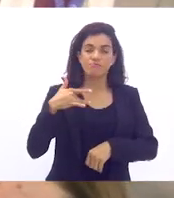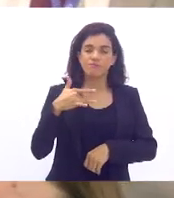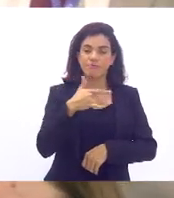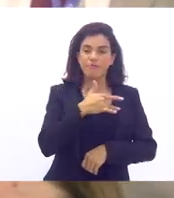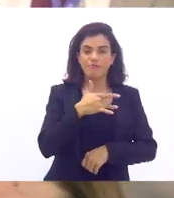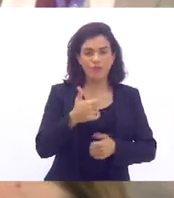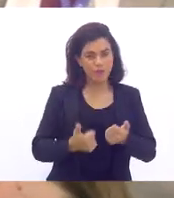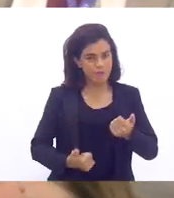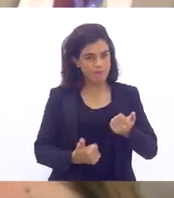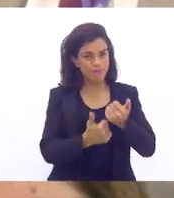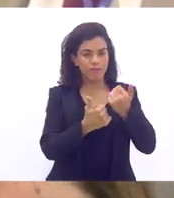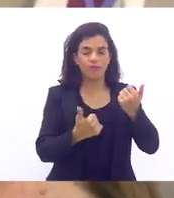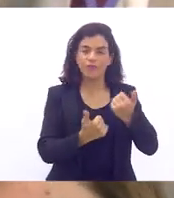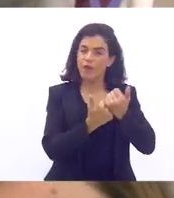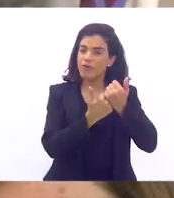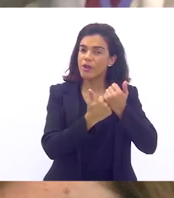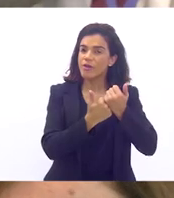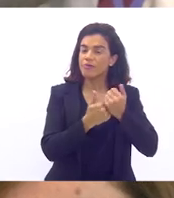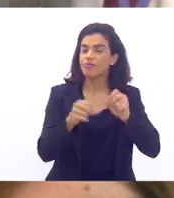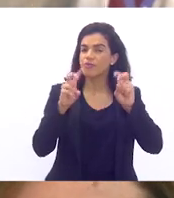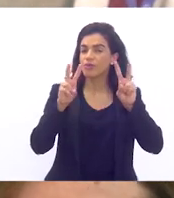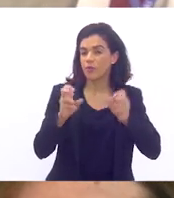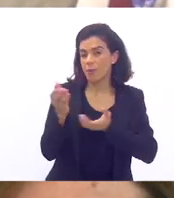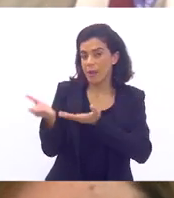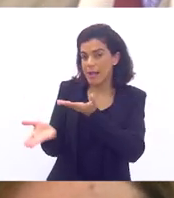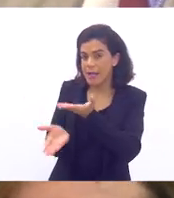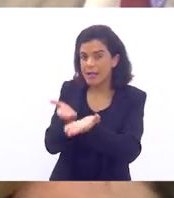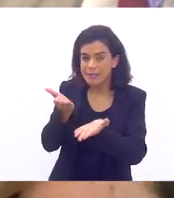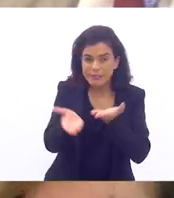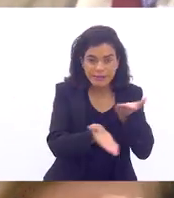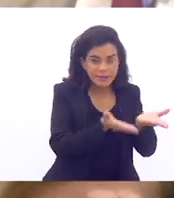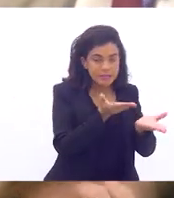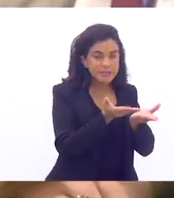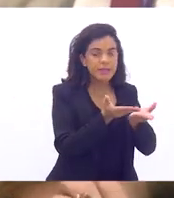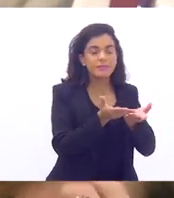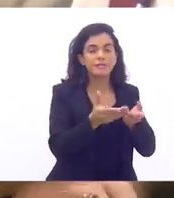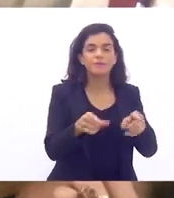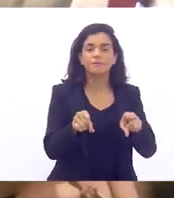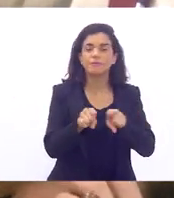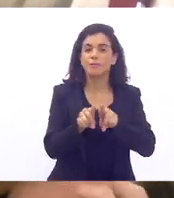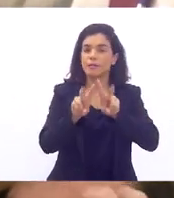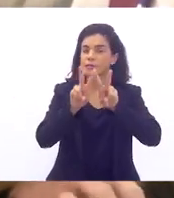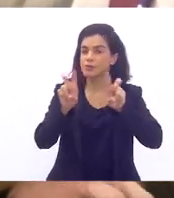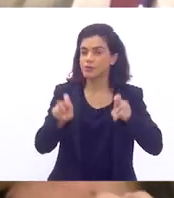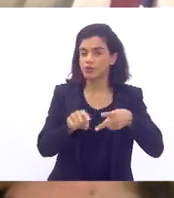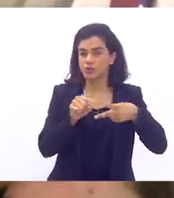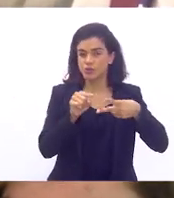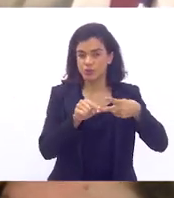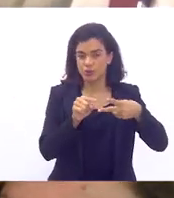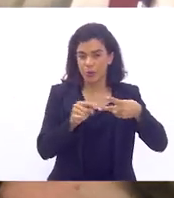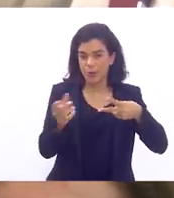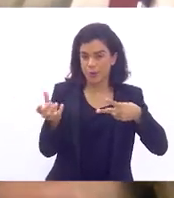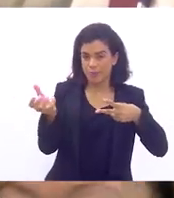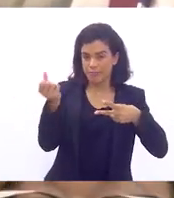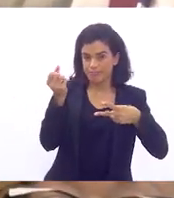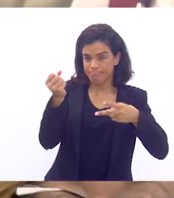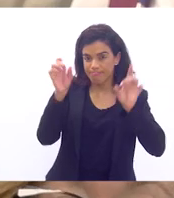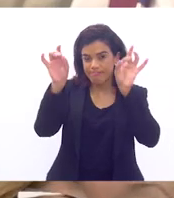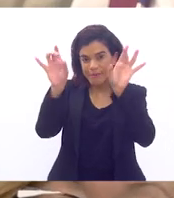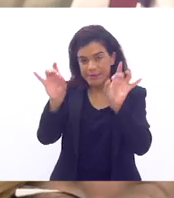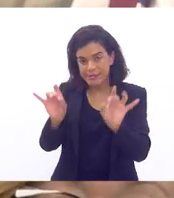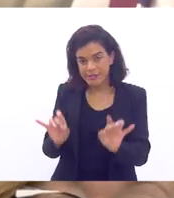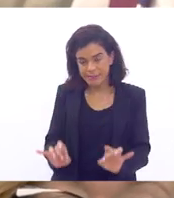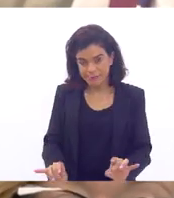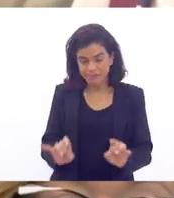tanto na questão da assistência quanto na questão da pensão especial